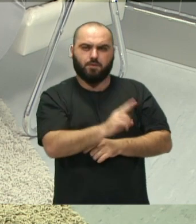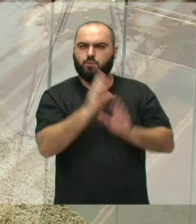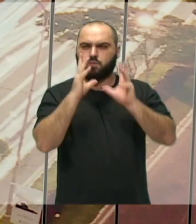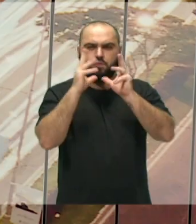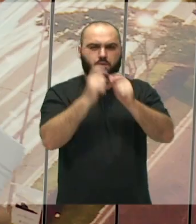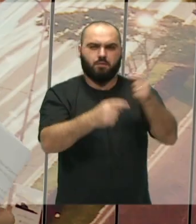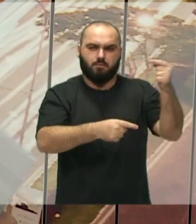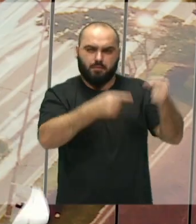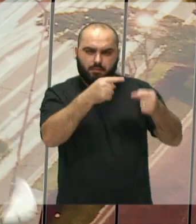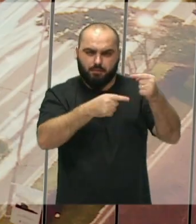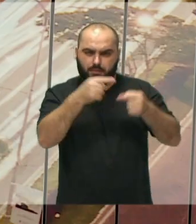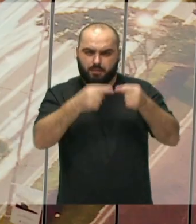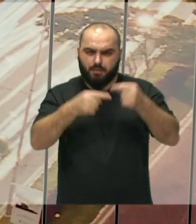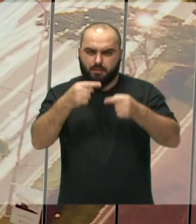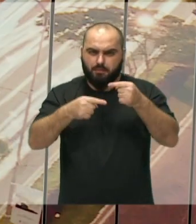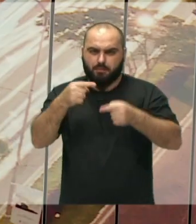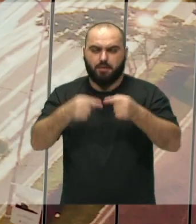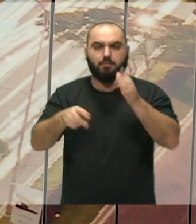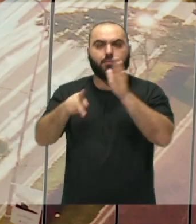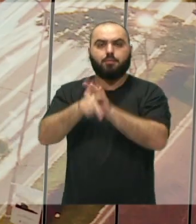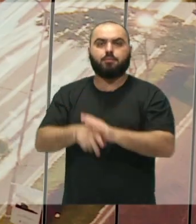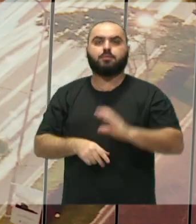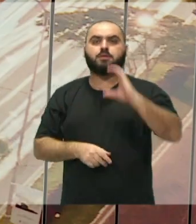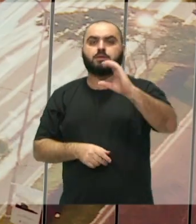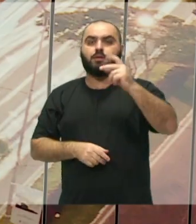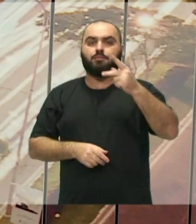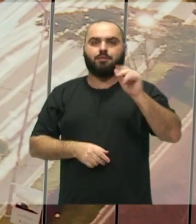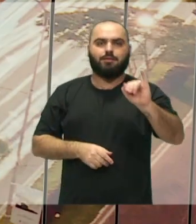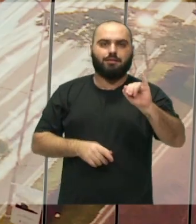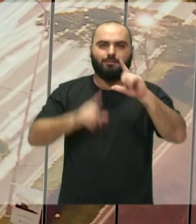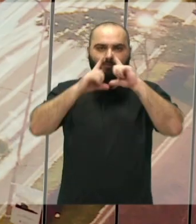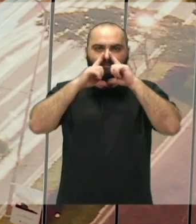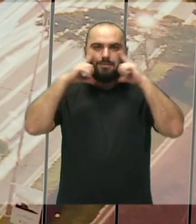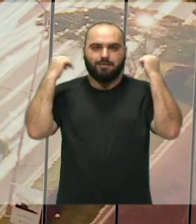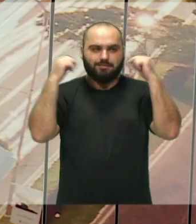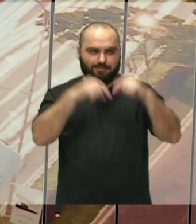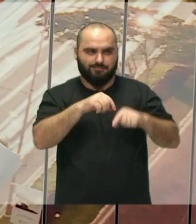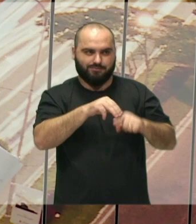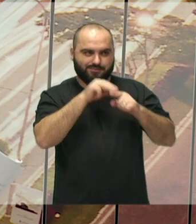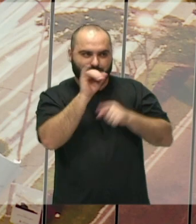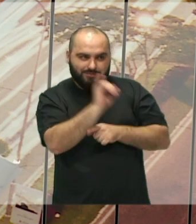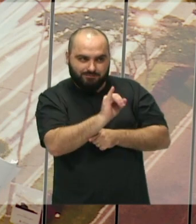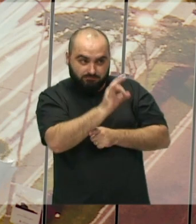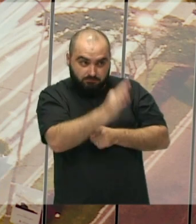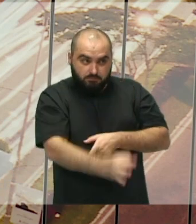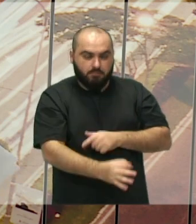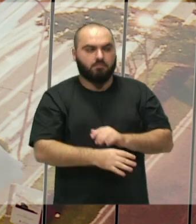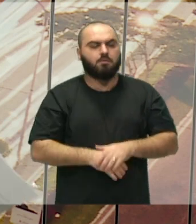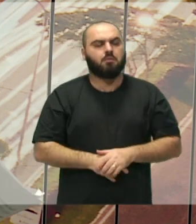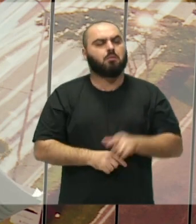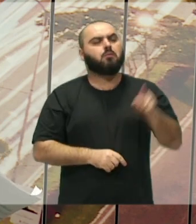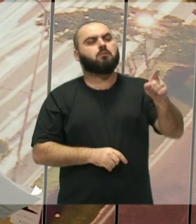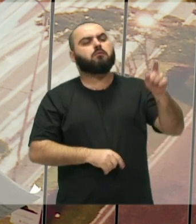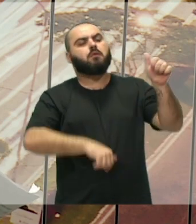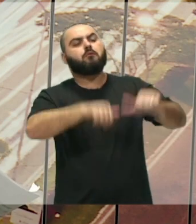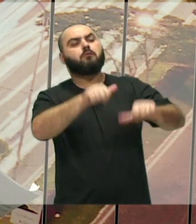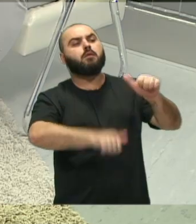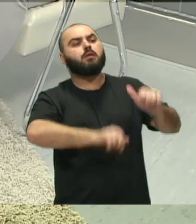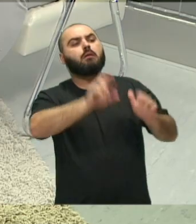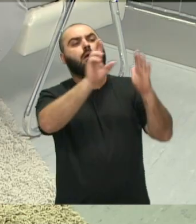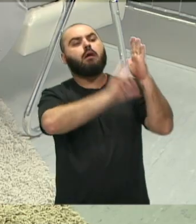as discussões, todas as oitivas da CPI das máscaras aqui no município. Como é que o senhor avalia o relatório